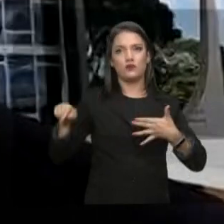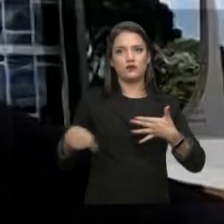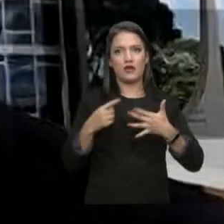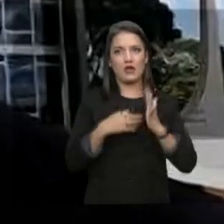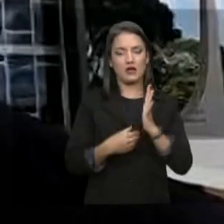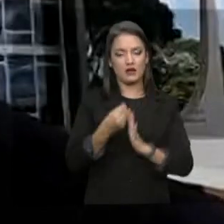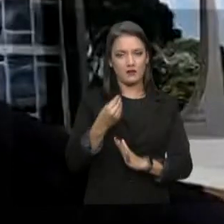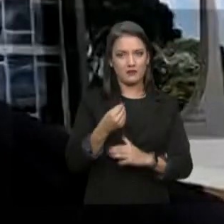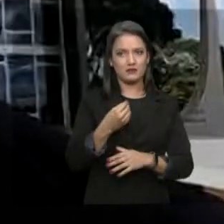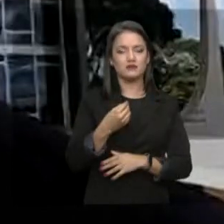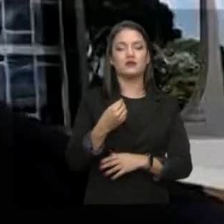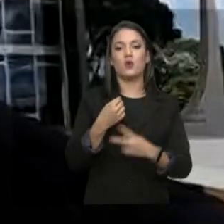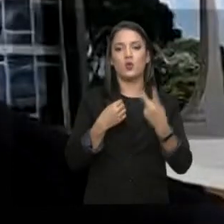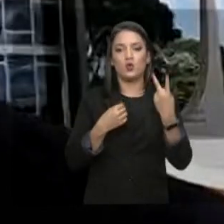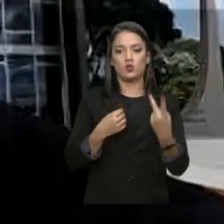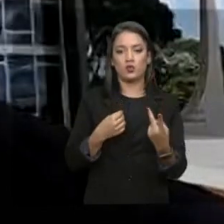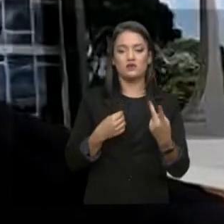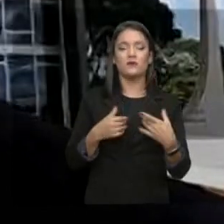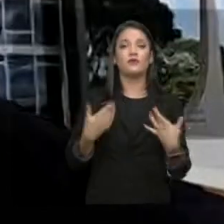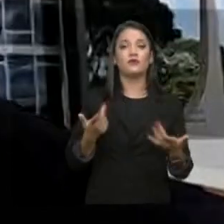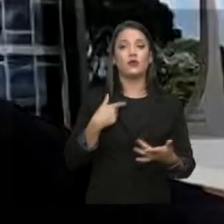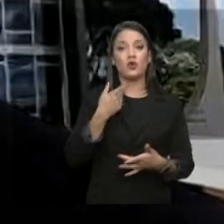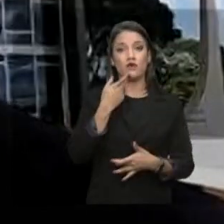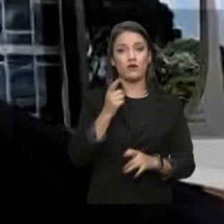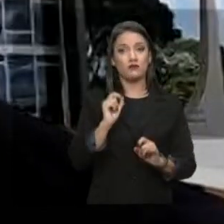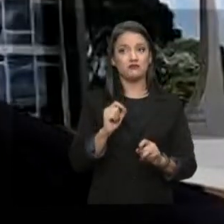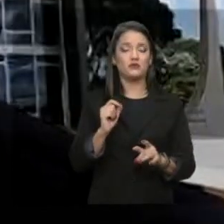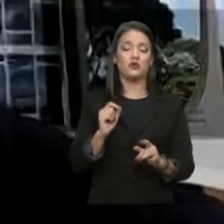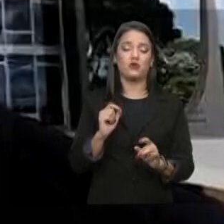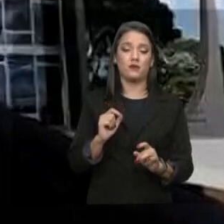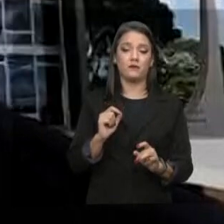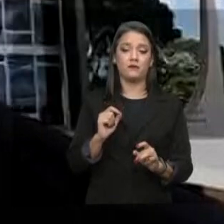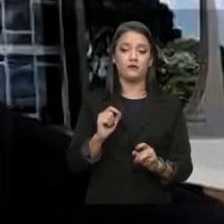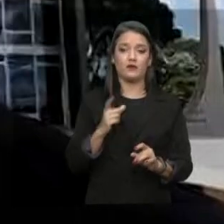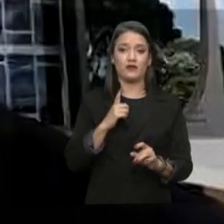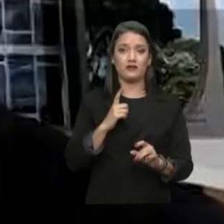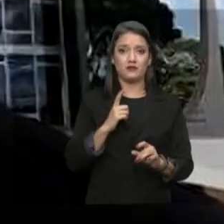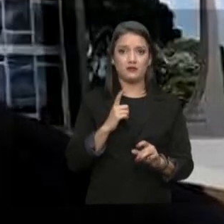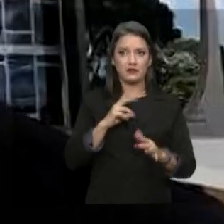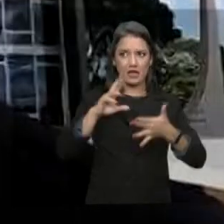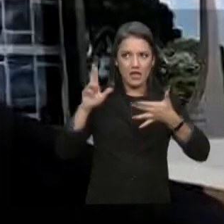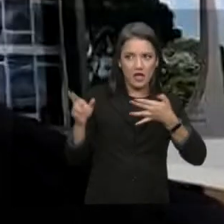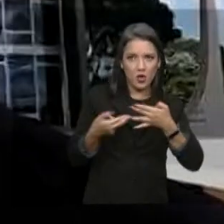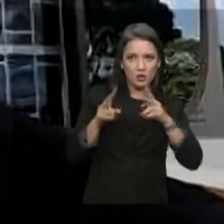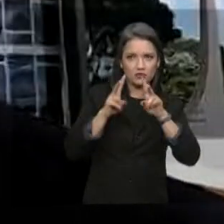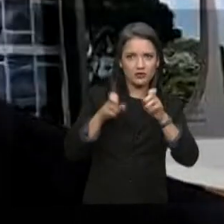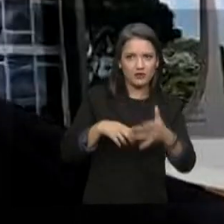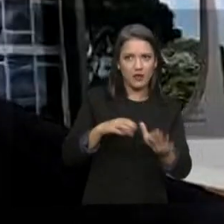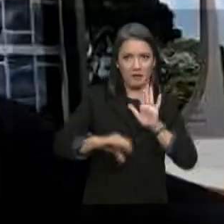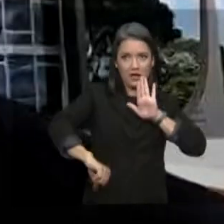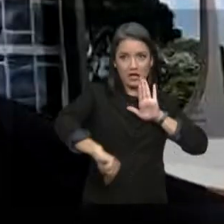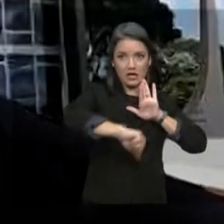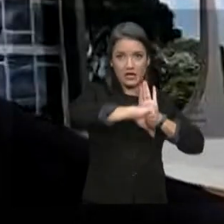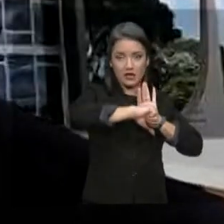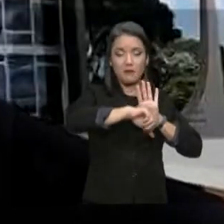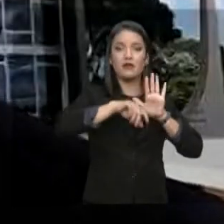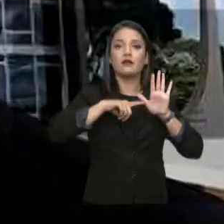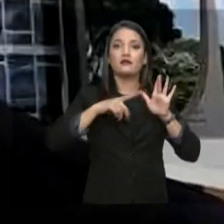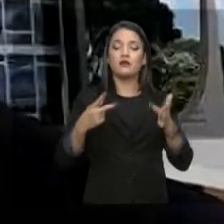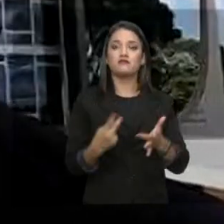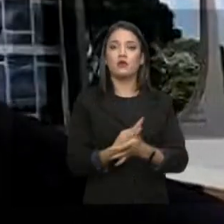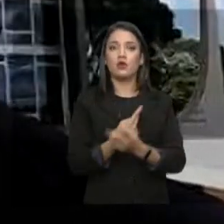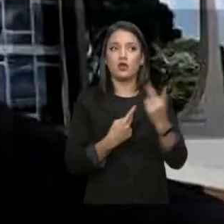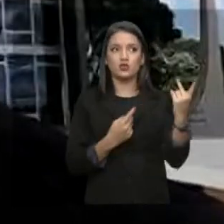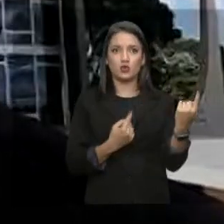34.805, 36.131, adotei orientação no sentido de que a expressão recursos em matéria criminal, presente em ambos os